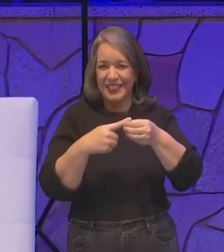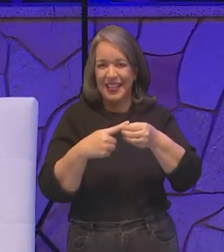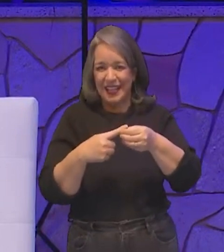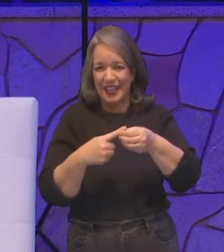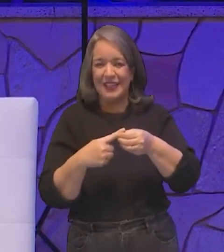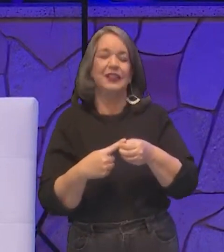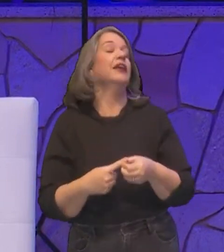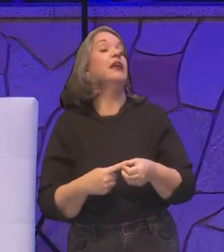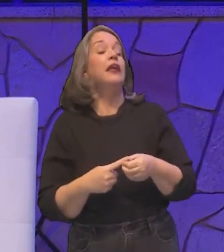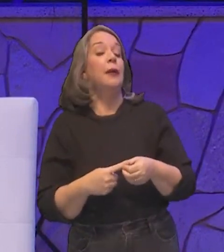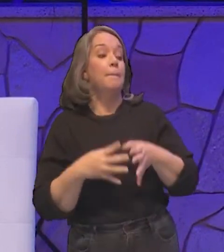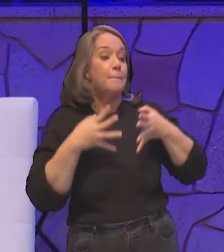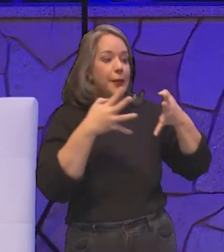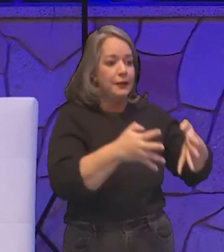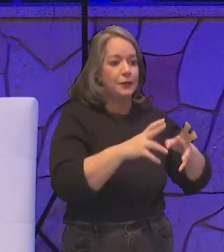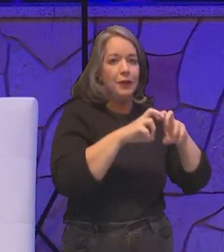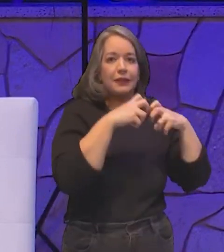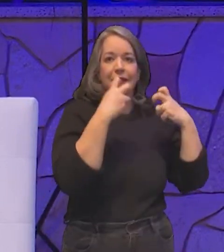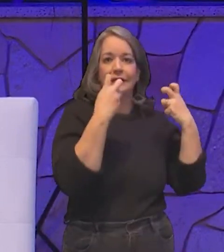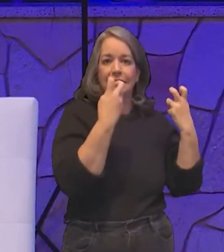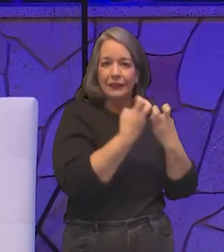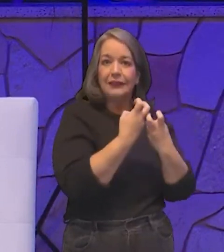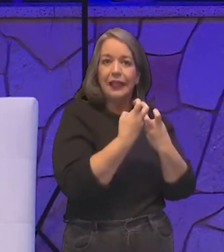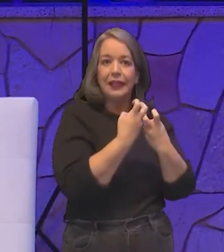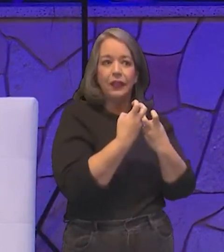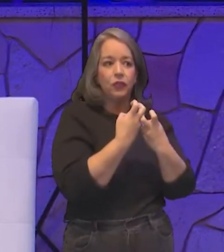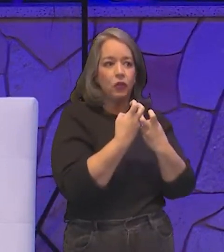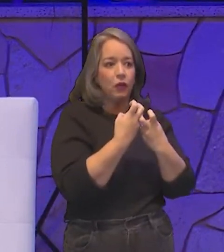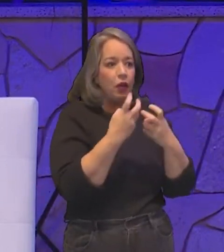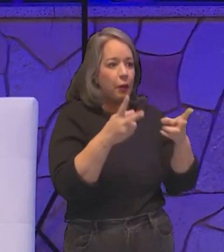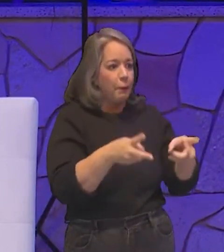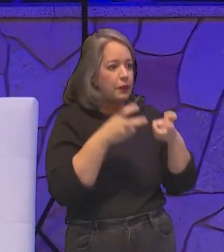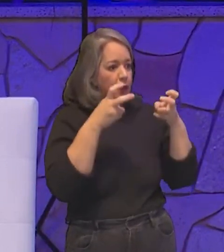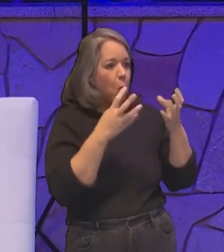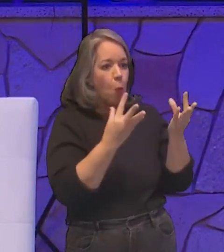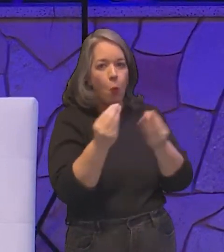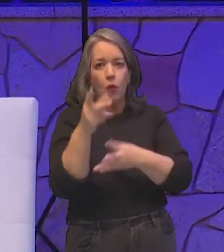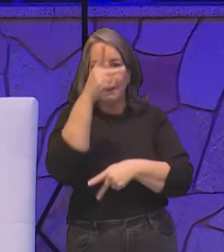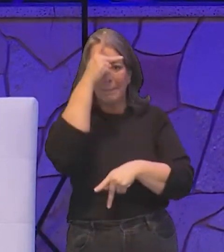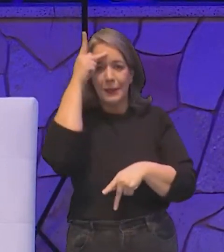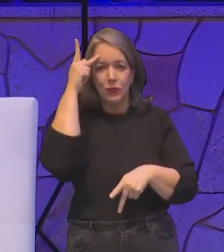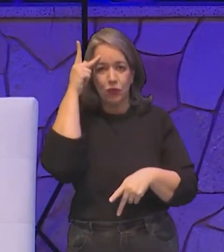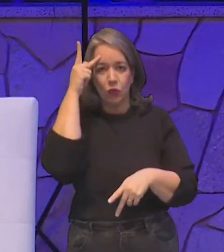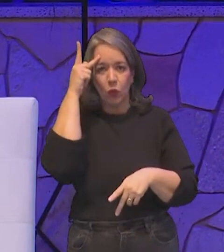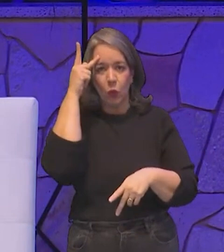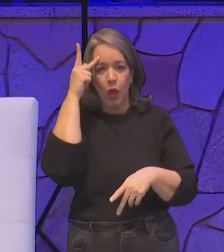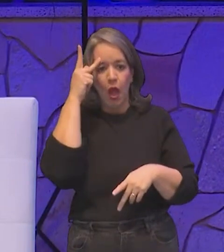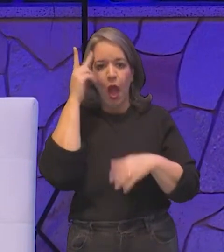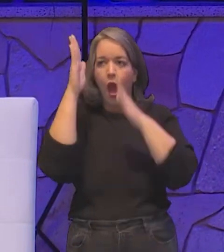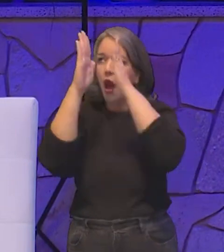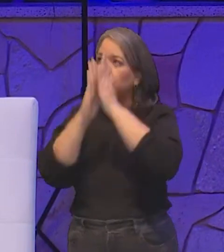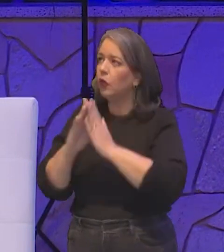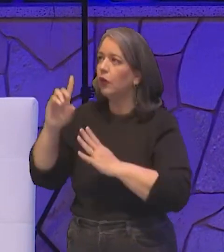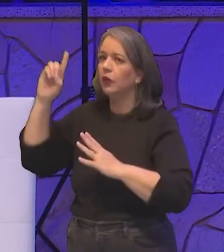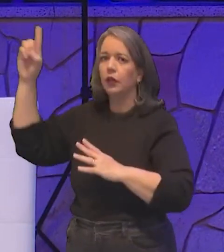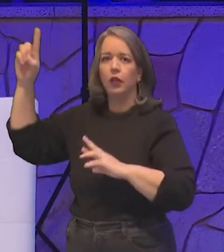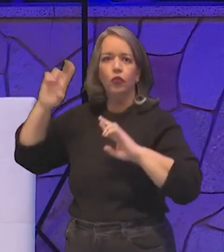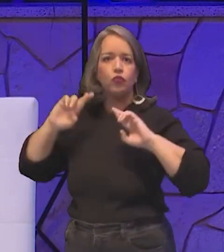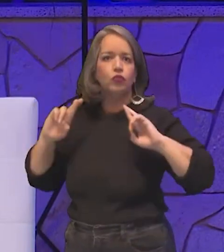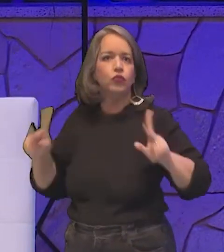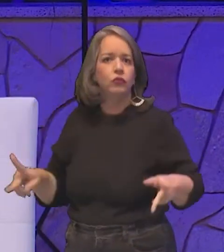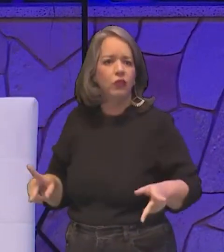diferente, cultuando ao mesmo Deus, de uma maneira diferente. Será que essa realidade ela se assemelha à nossa?